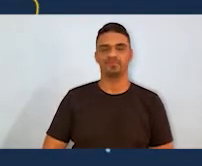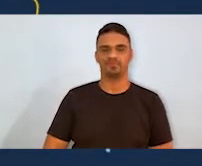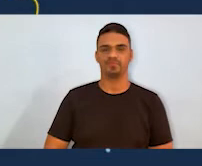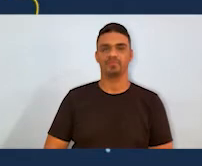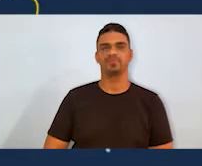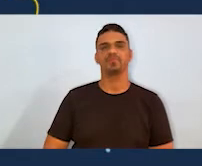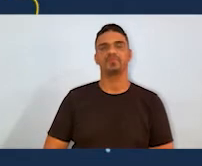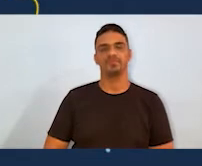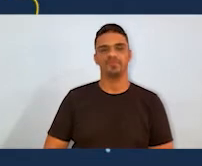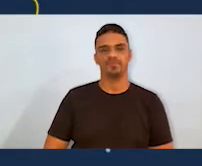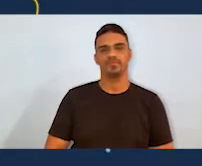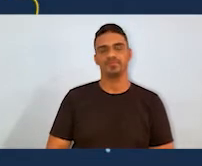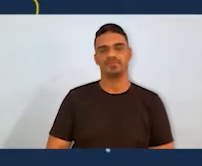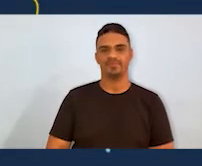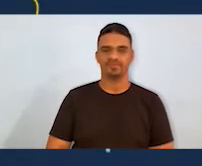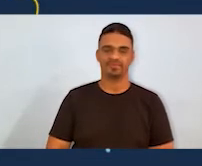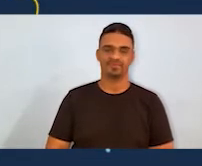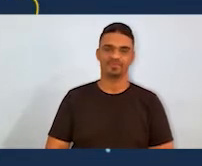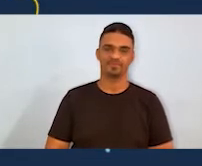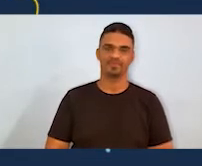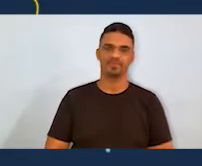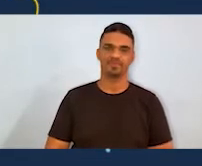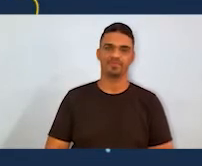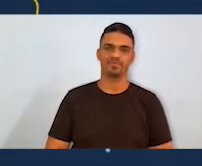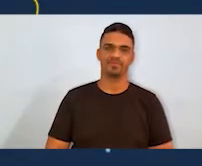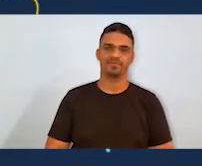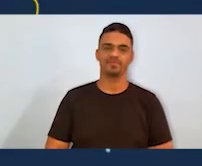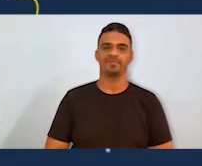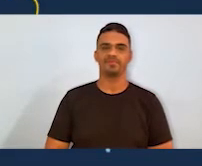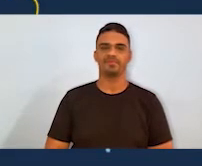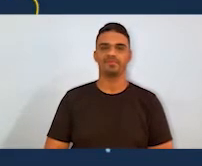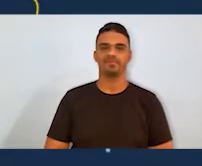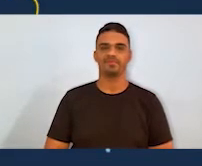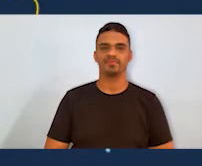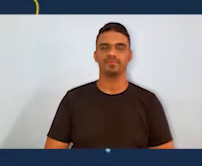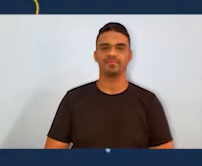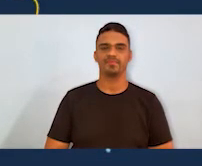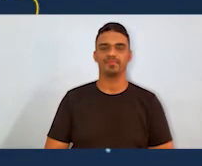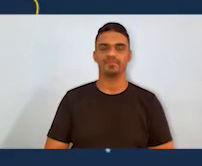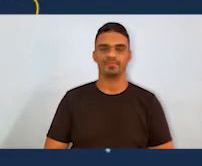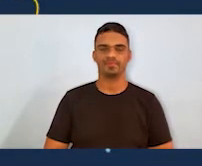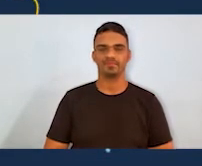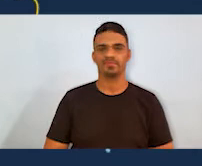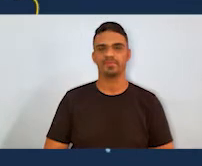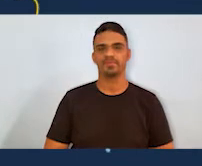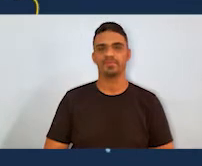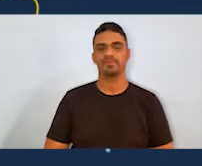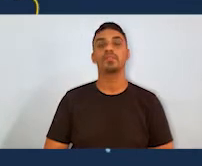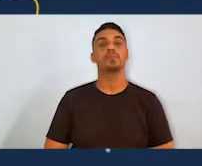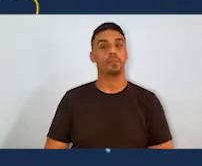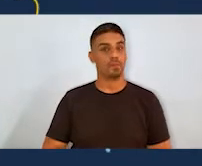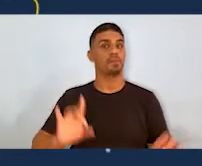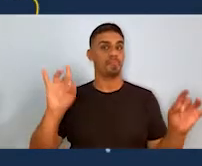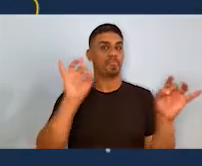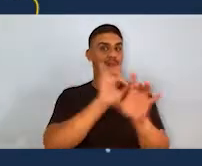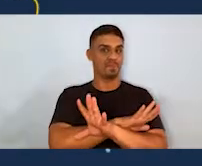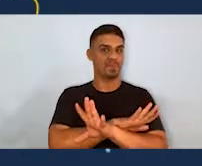Ué, por que não mudou? Ah, entendi. Apertei o botão errado.